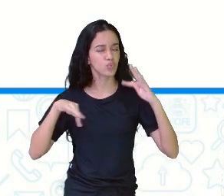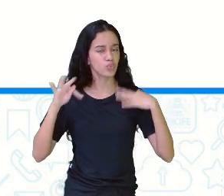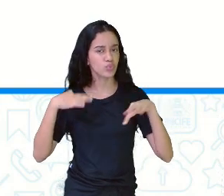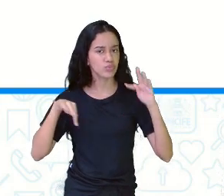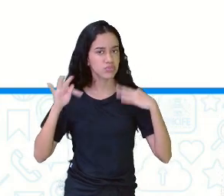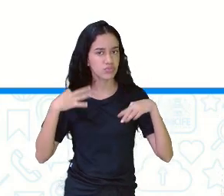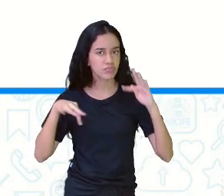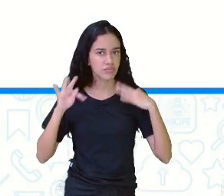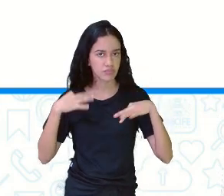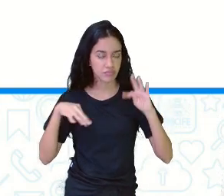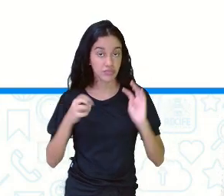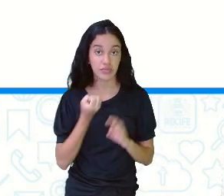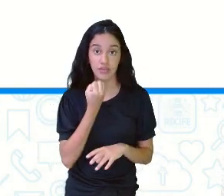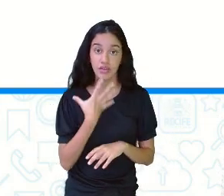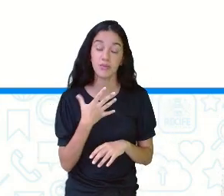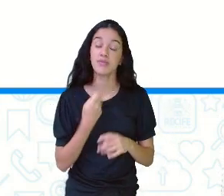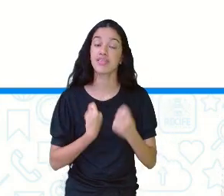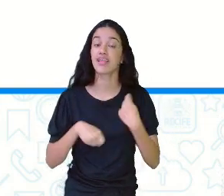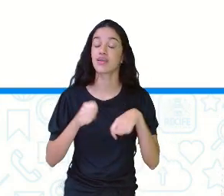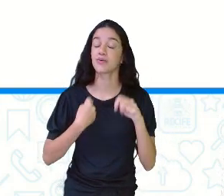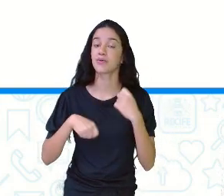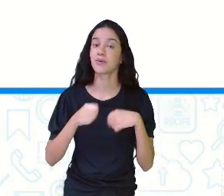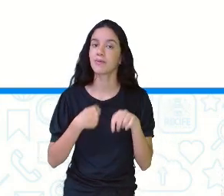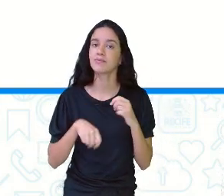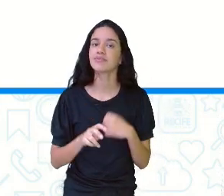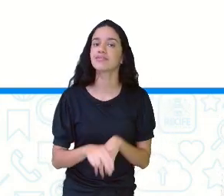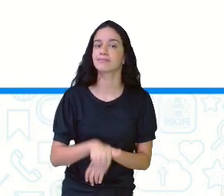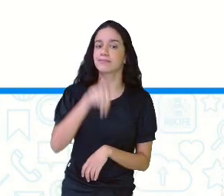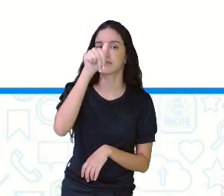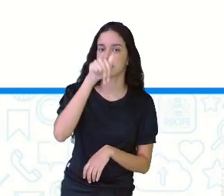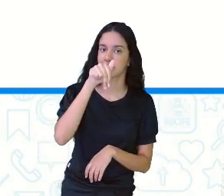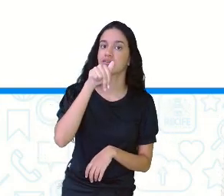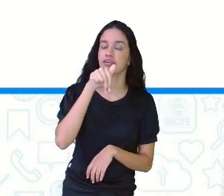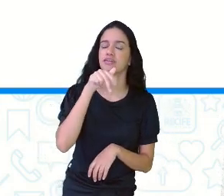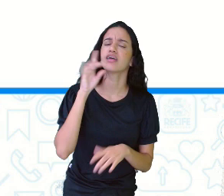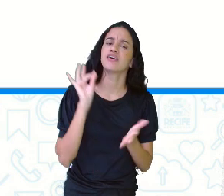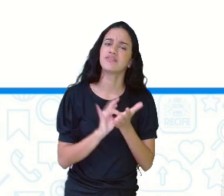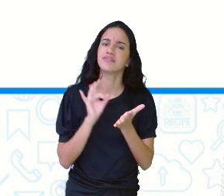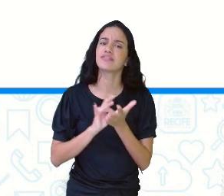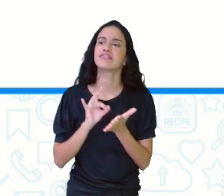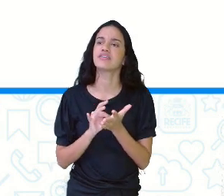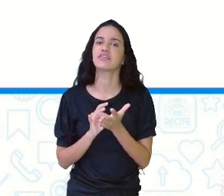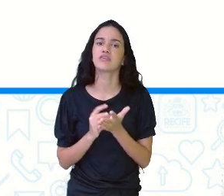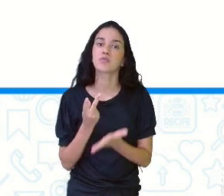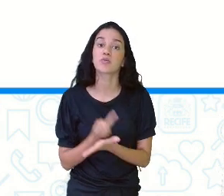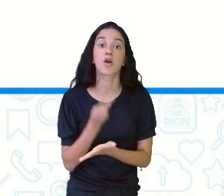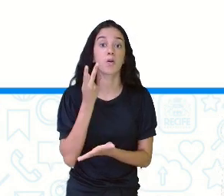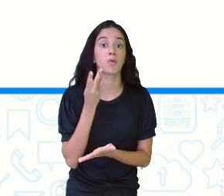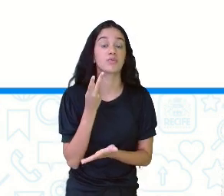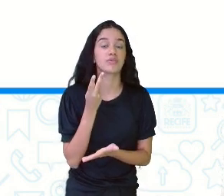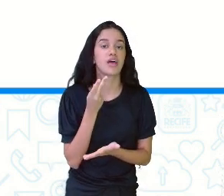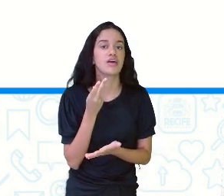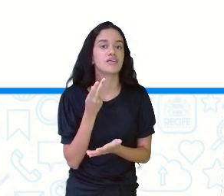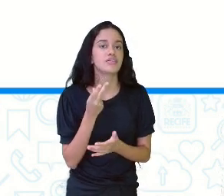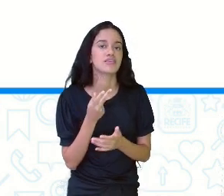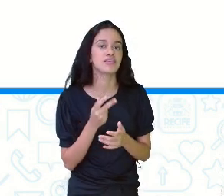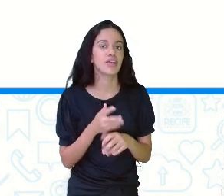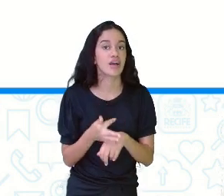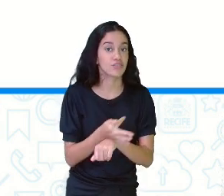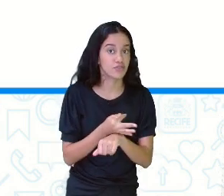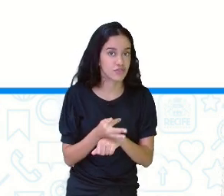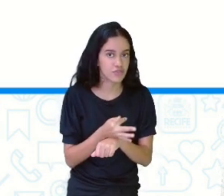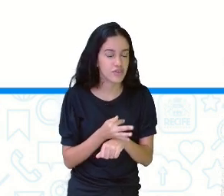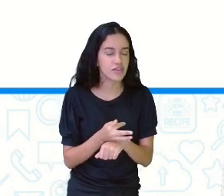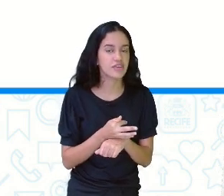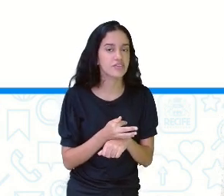mais preponderantes na economia nordestina. E é verdade, quando acontece o período de férias, né,